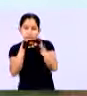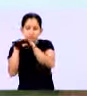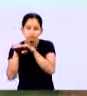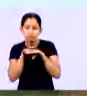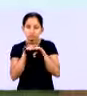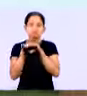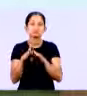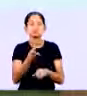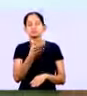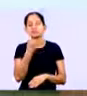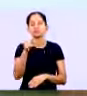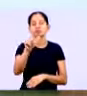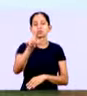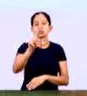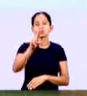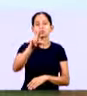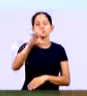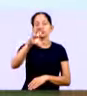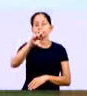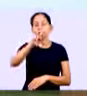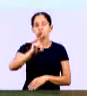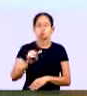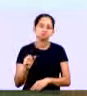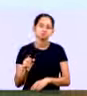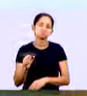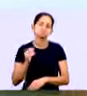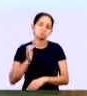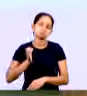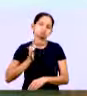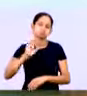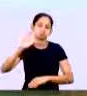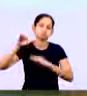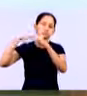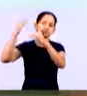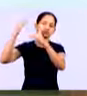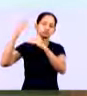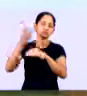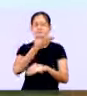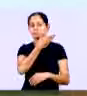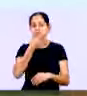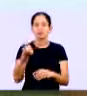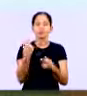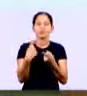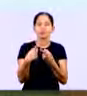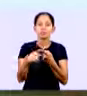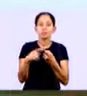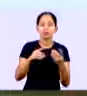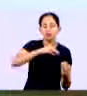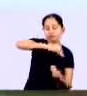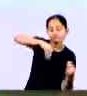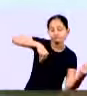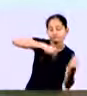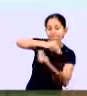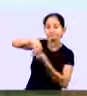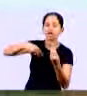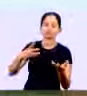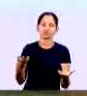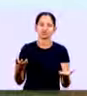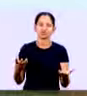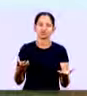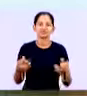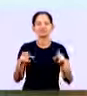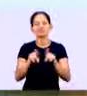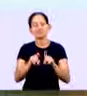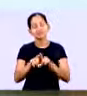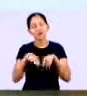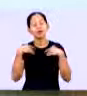controle, eu vou ter maior lucro também no final, né? Então, o planejamento de venda é importante nesse sentido, de que ele lastreia todos os demais, né? Ele vai dar